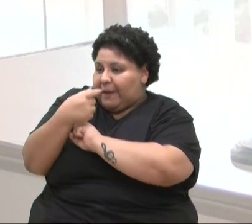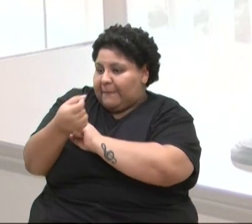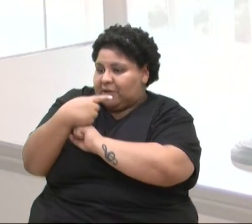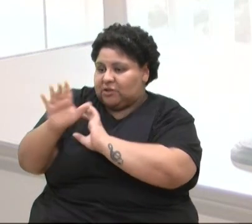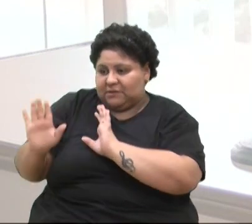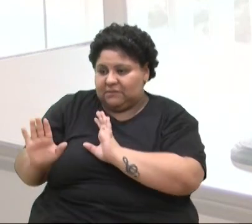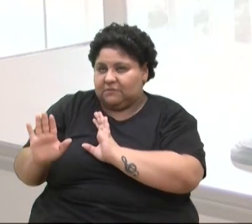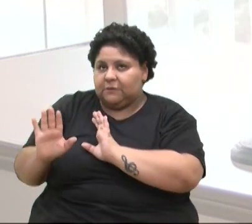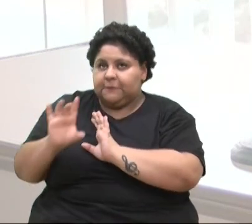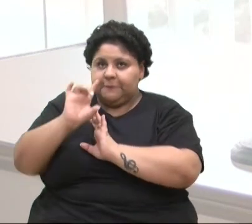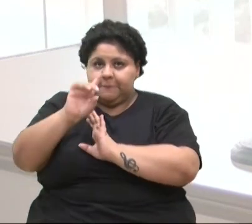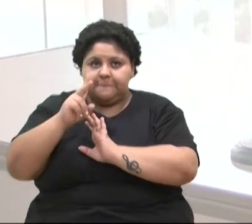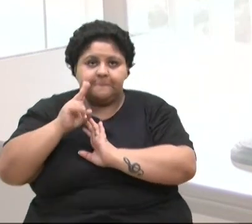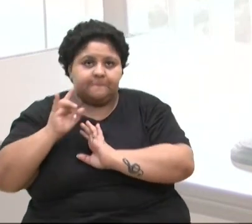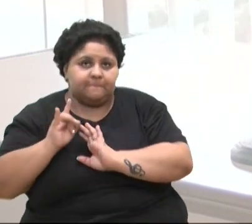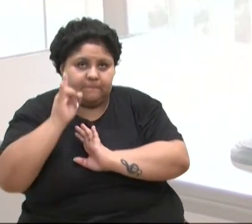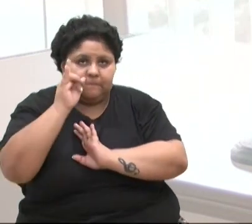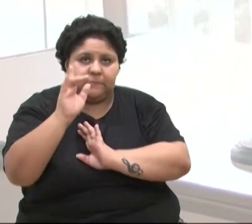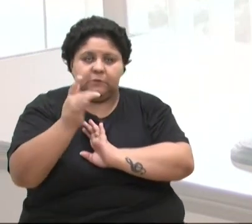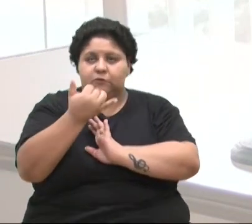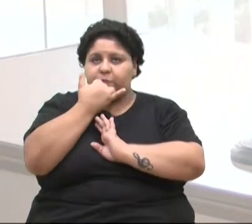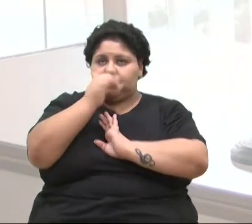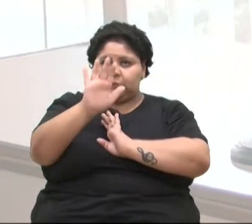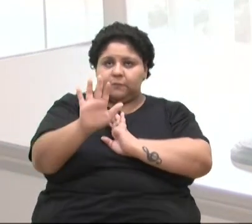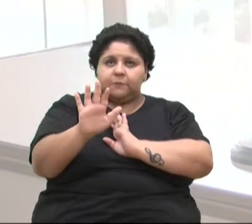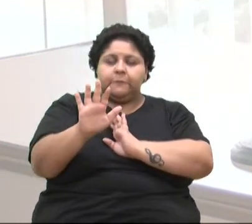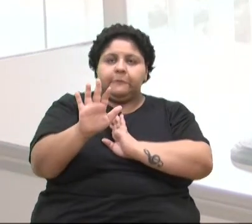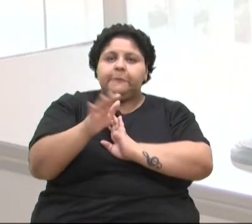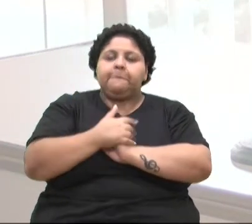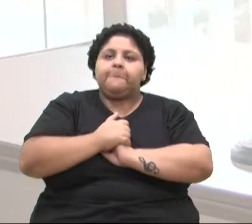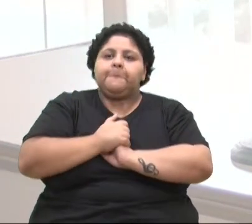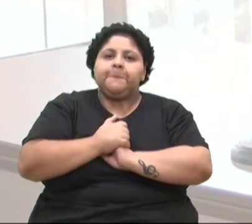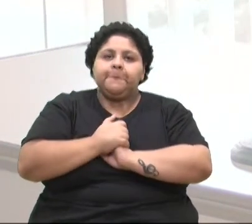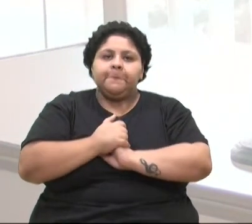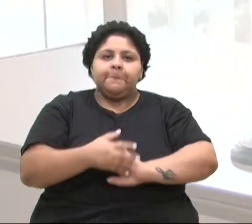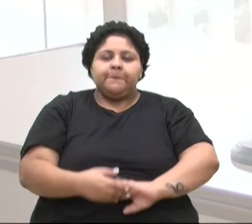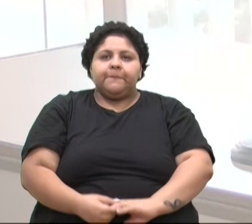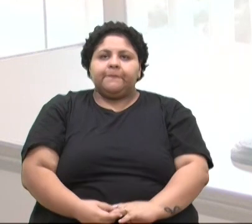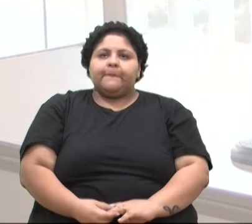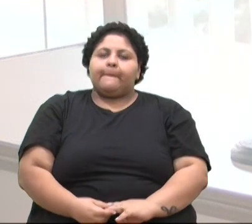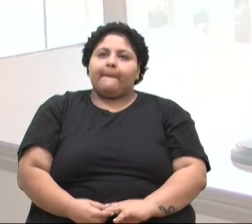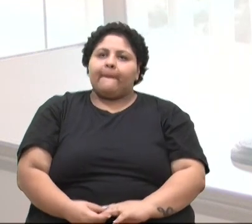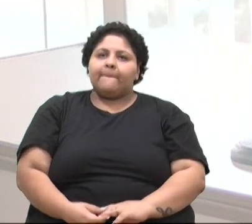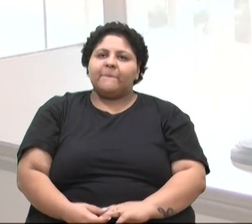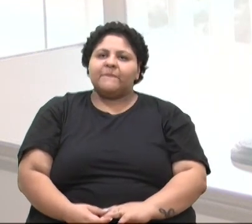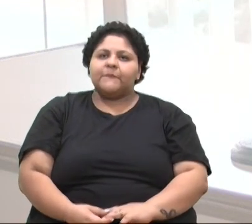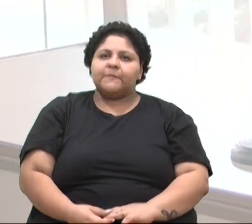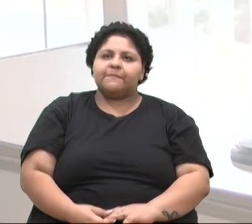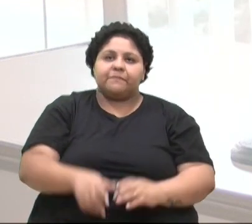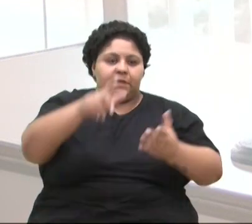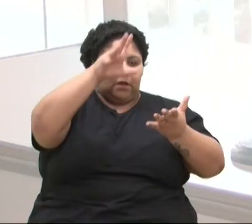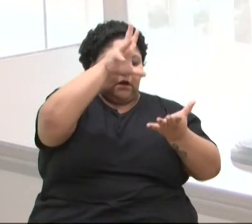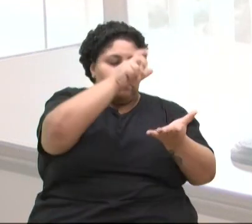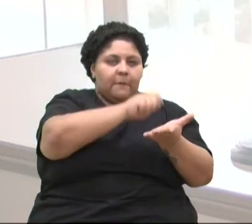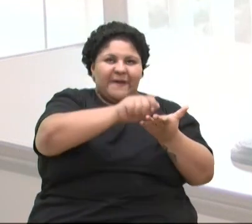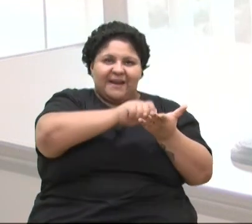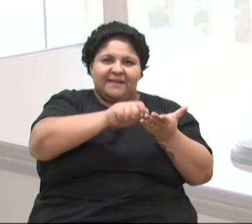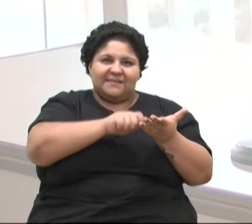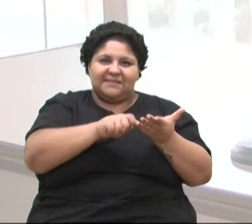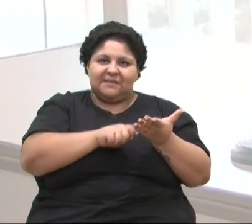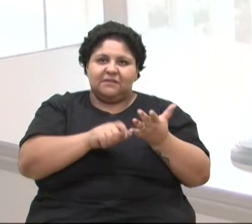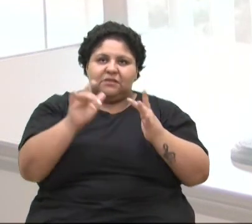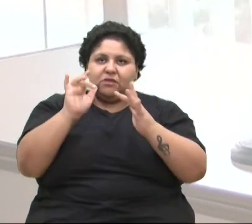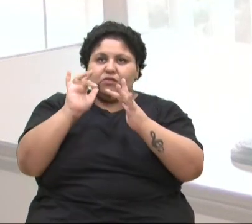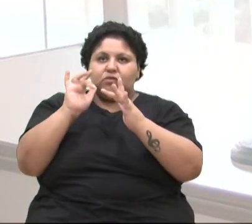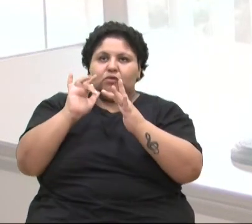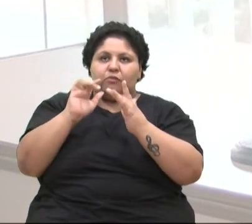isso. Só uma última, secretária, desculpa. A questão da marcação de consulta por WhatsApp, essa não existe